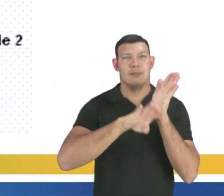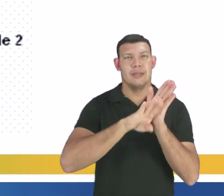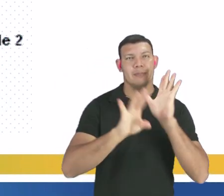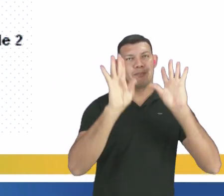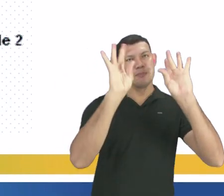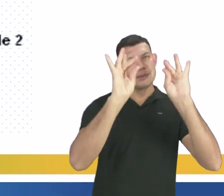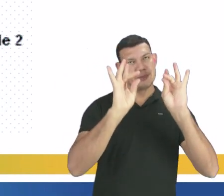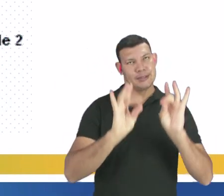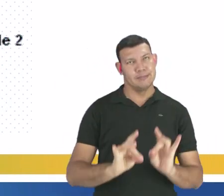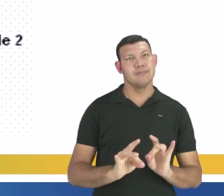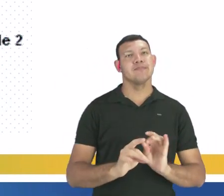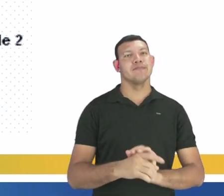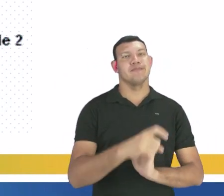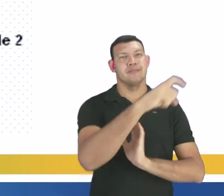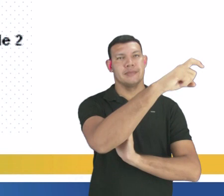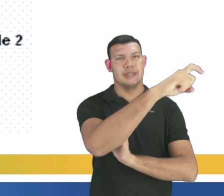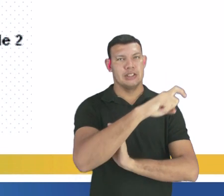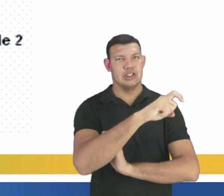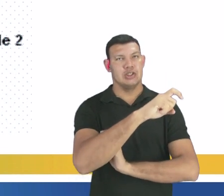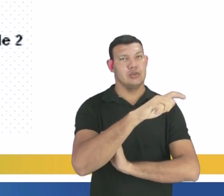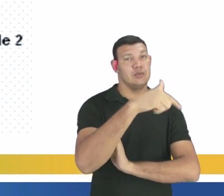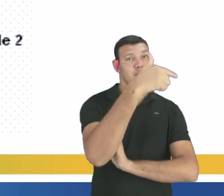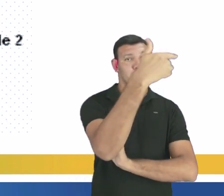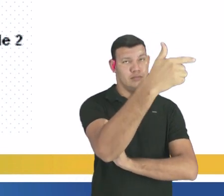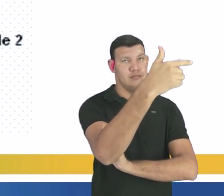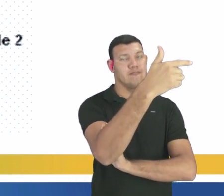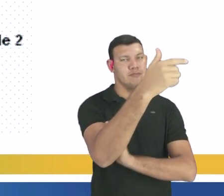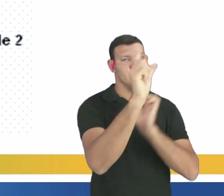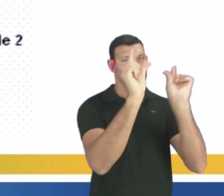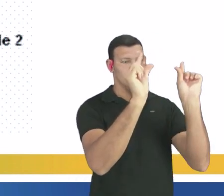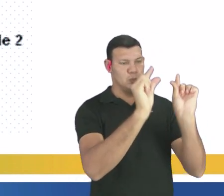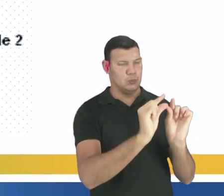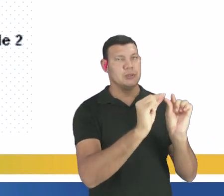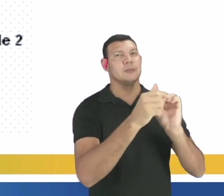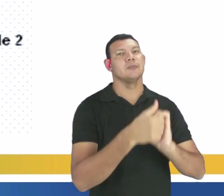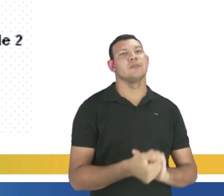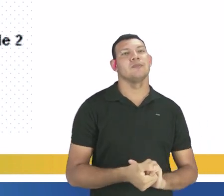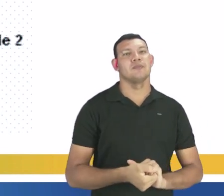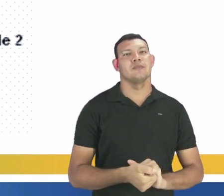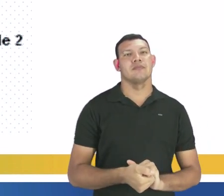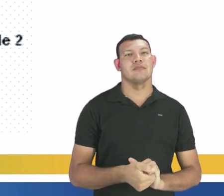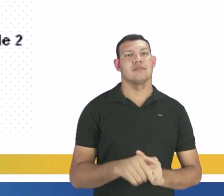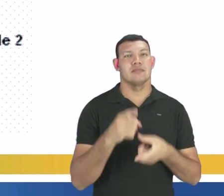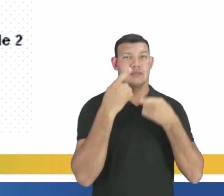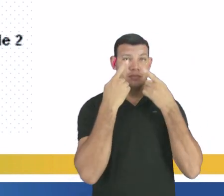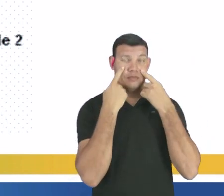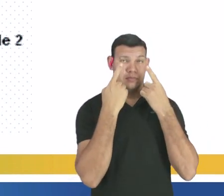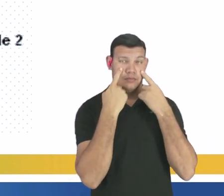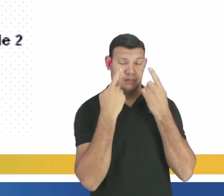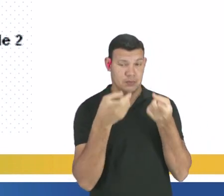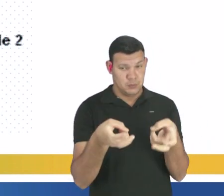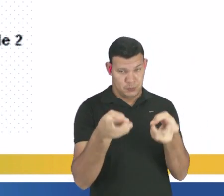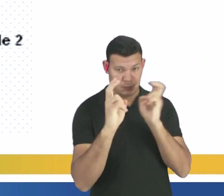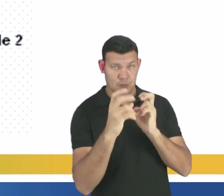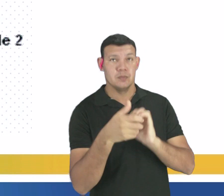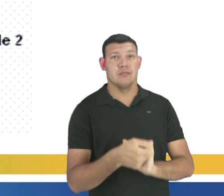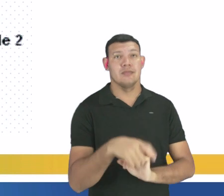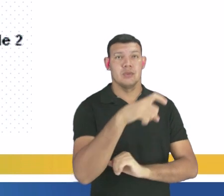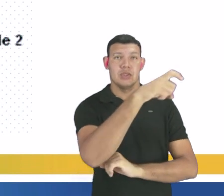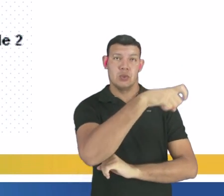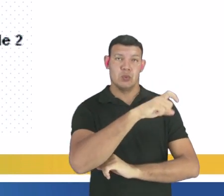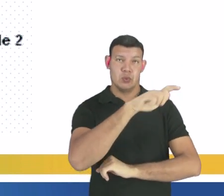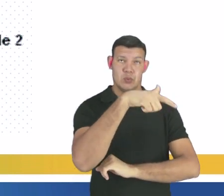termo x ao quadrado, que é o menor da equação, e aí você perceberá que esse x ao